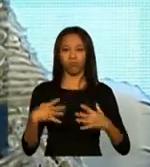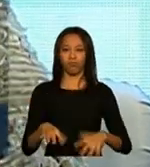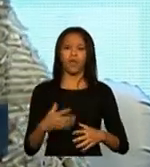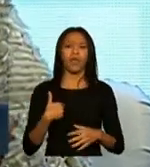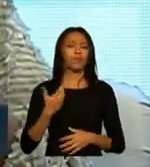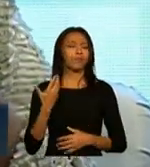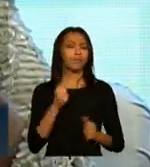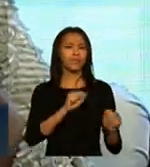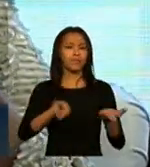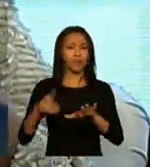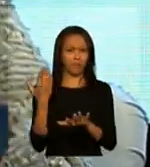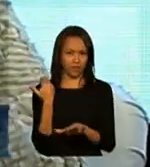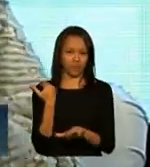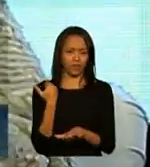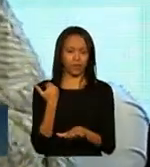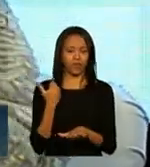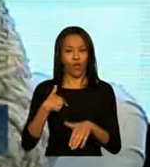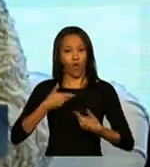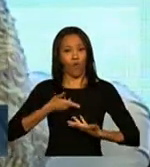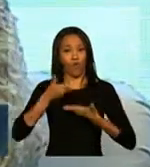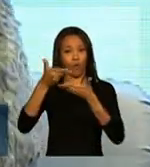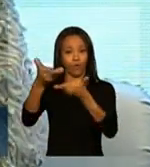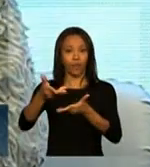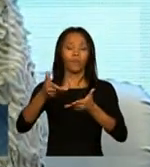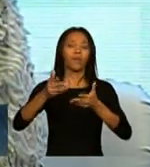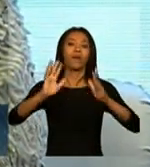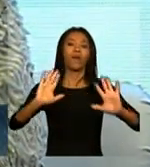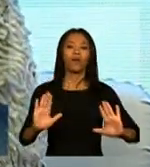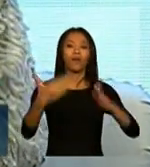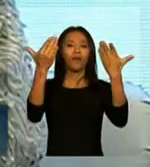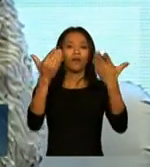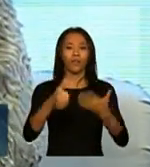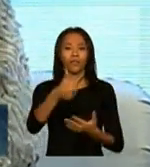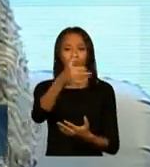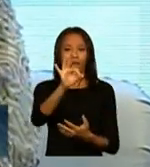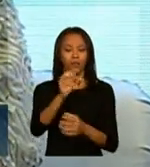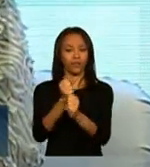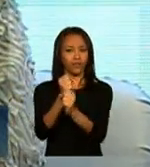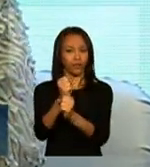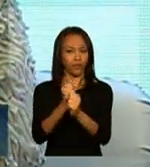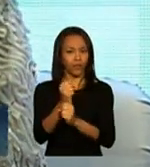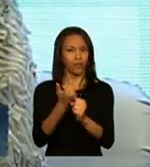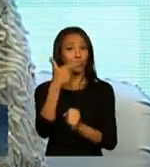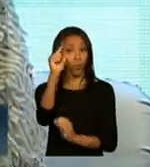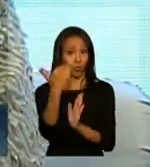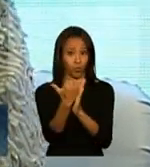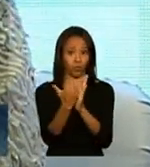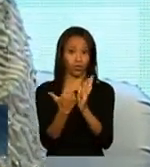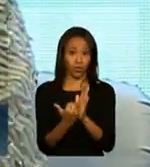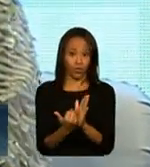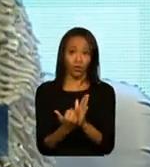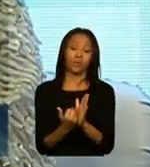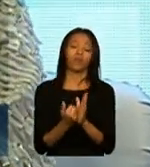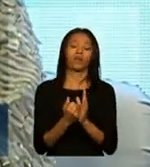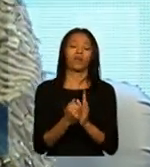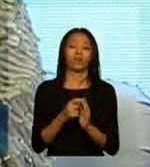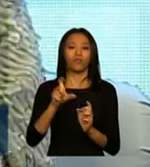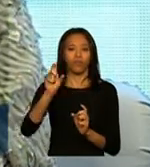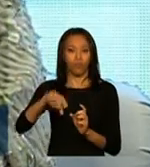passada ser convidada para comemorar os 10 anos de um outro programa gigante, que foi o Bolsa